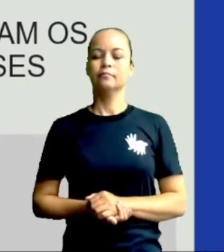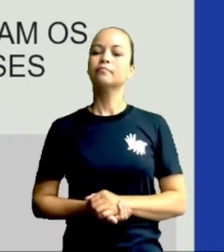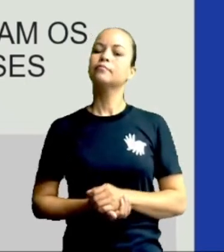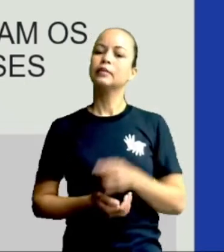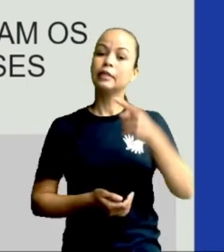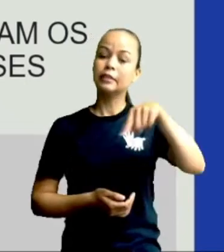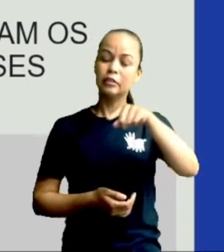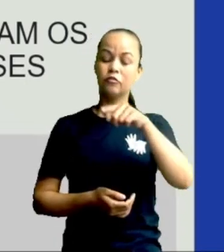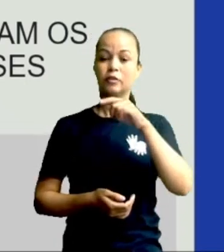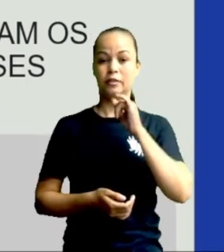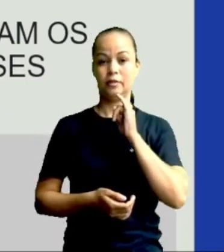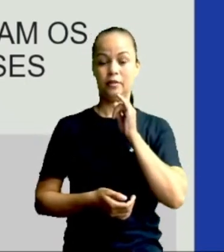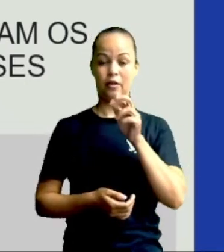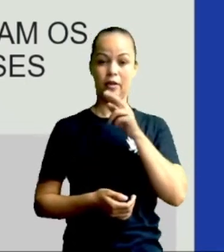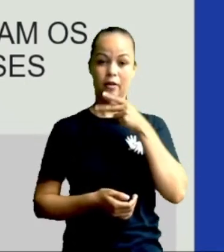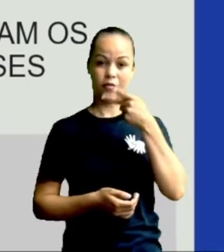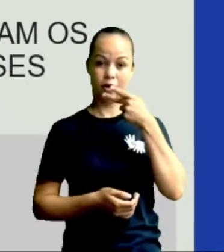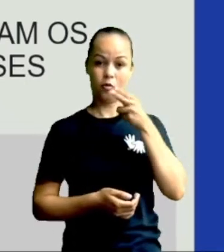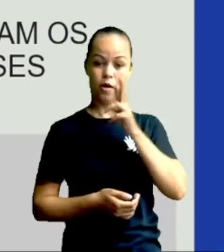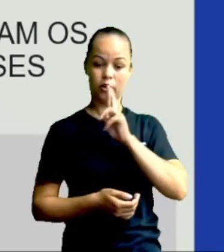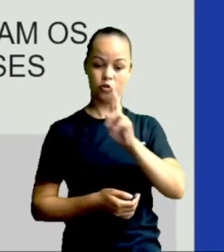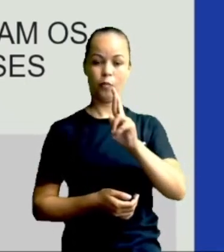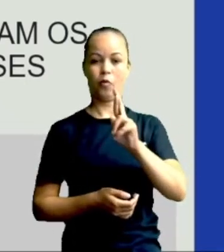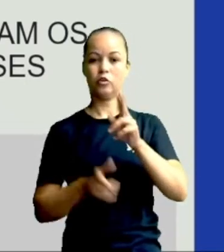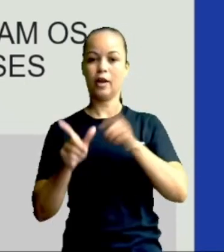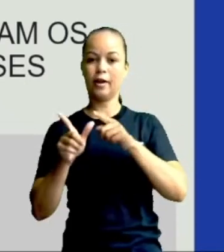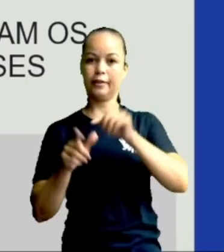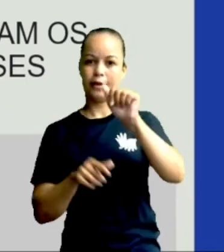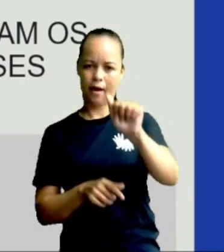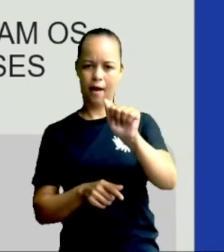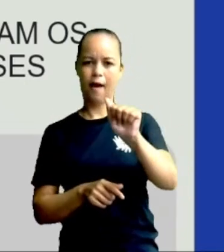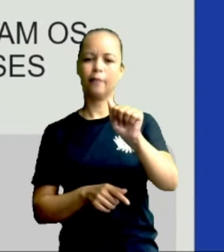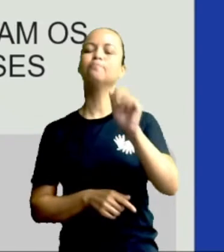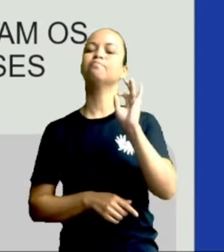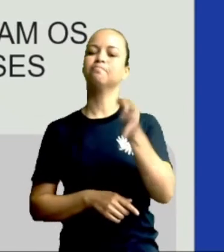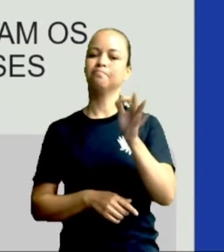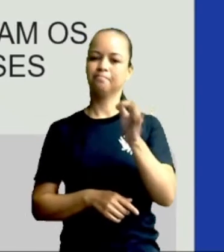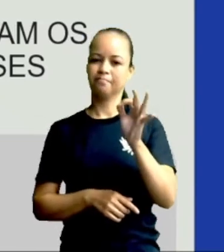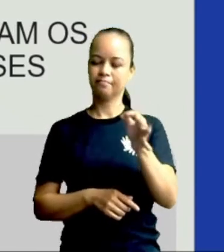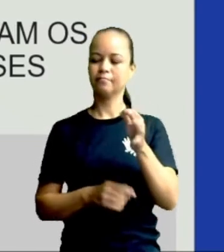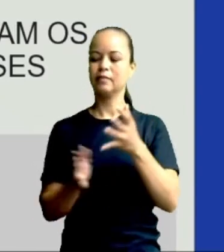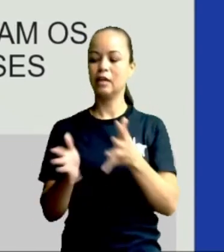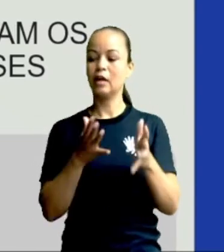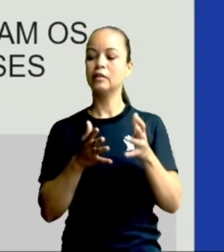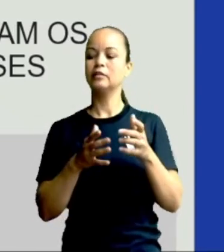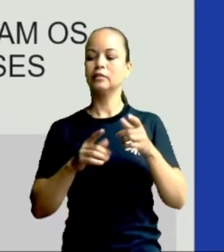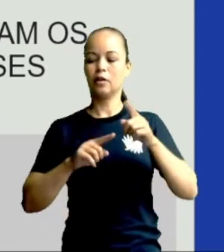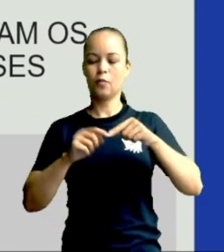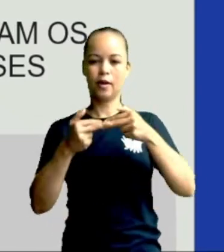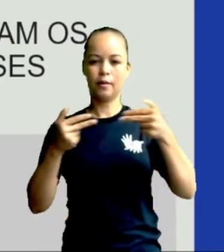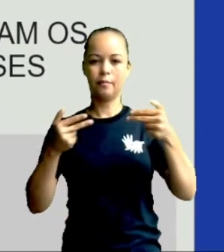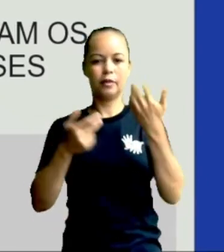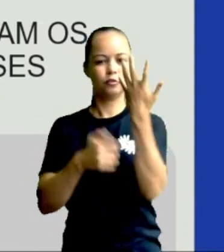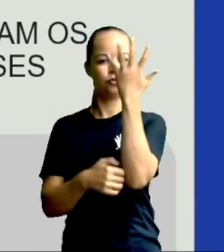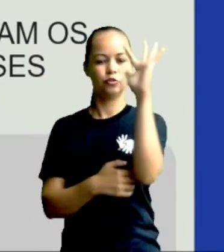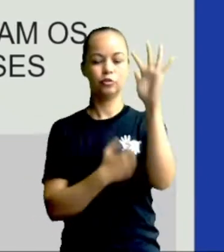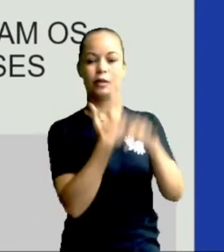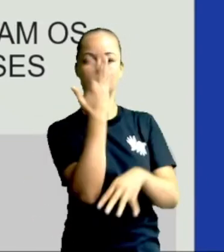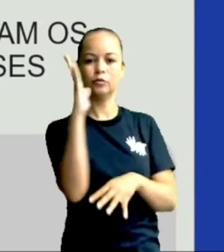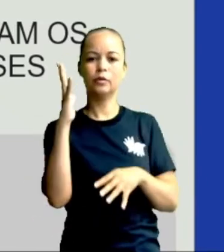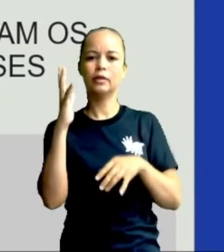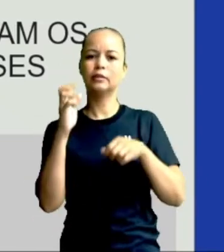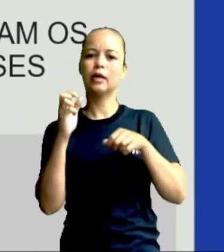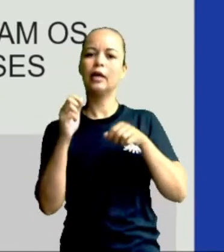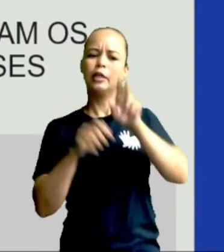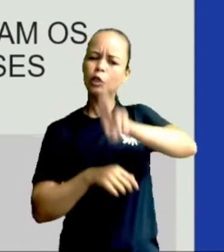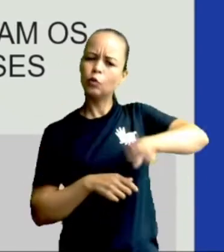Isso, se você disse que era a letra A, você acertou. Exatamente, são elementos da natureza que utilizamos